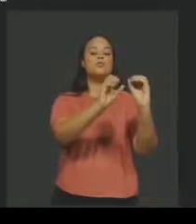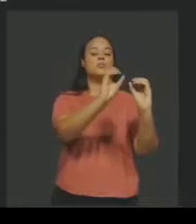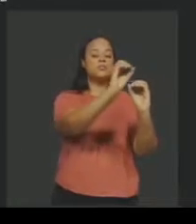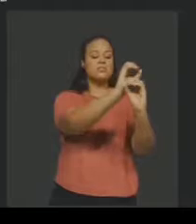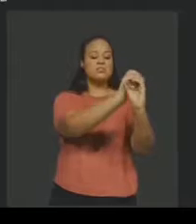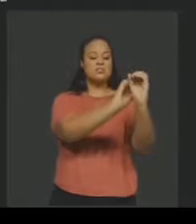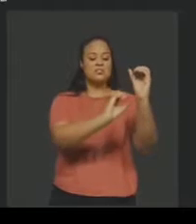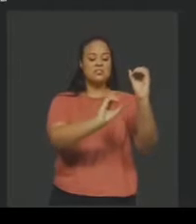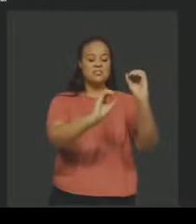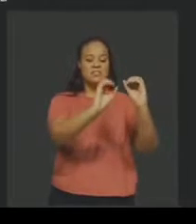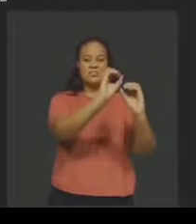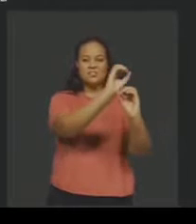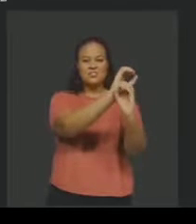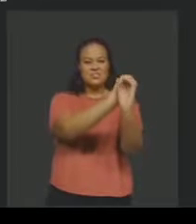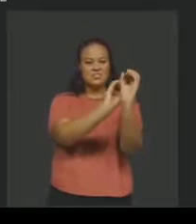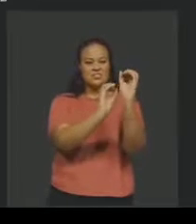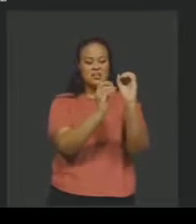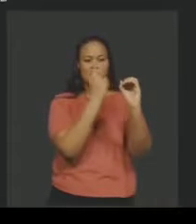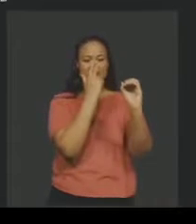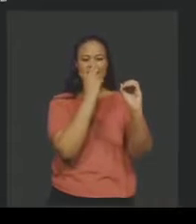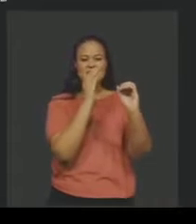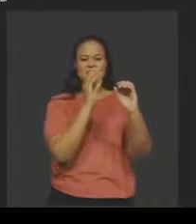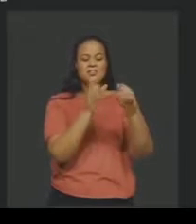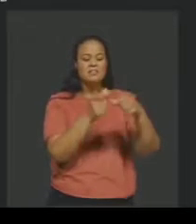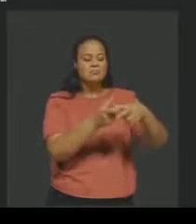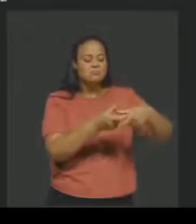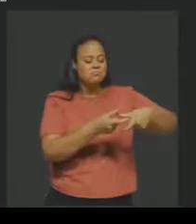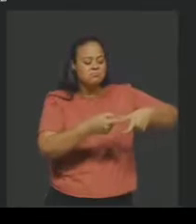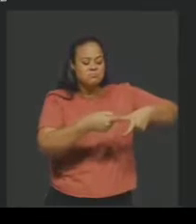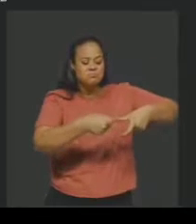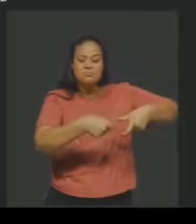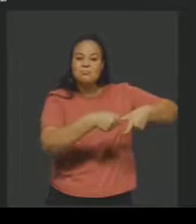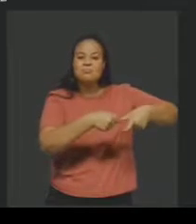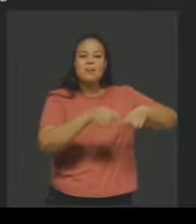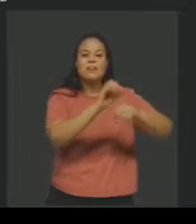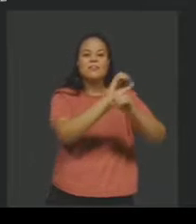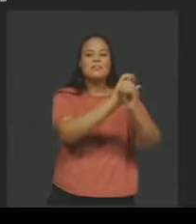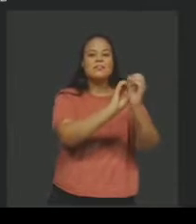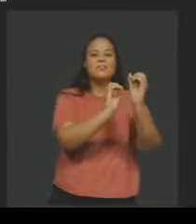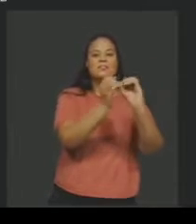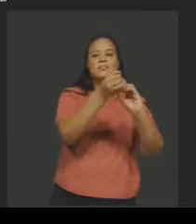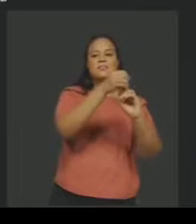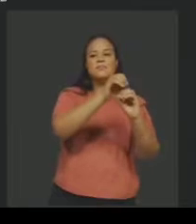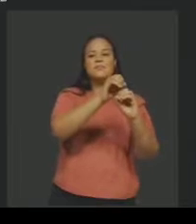existem bactérias que têm esse formato arredondado. Nós temos os bacilos,